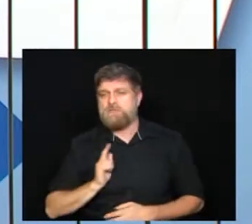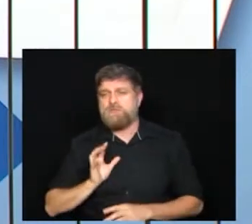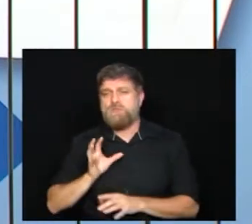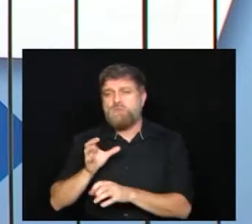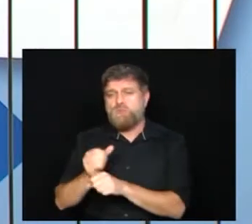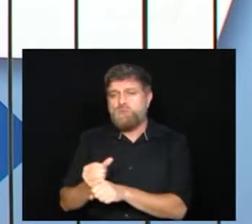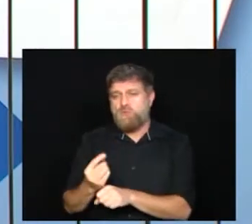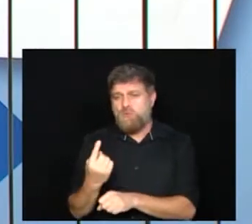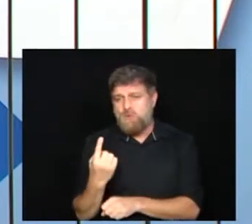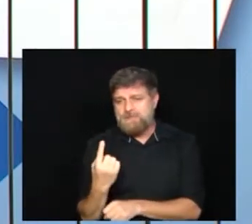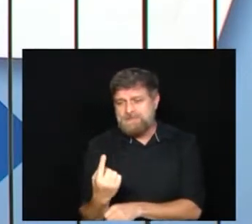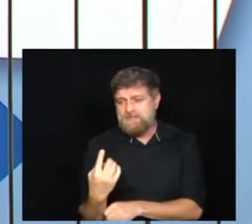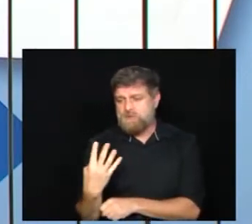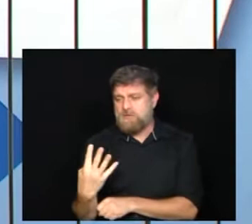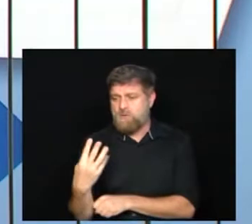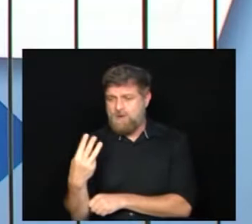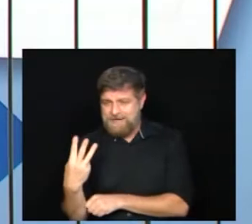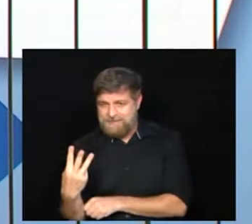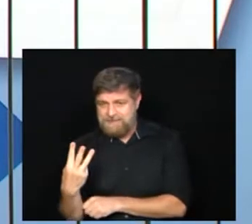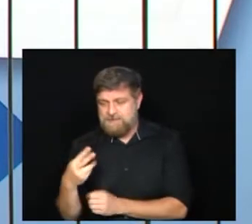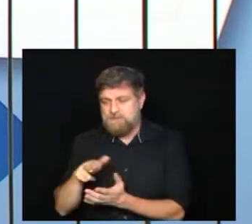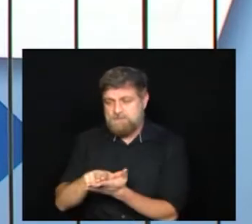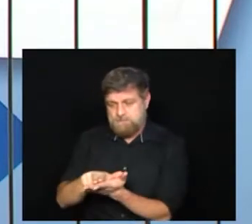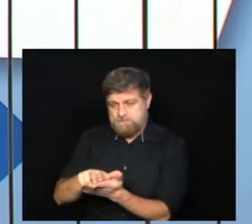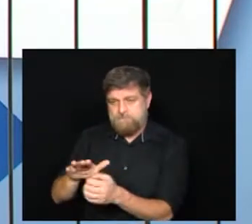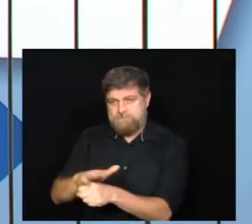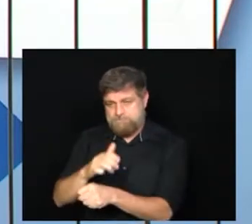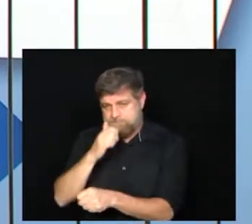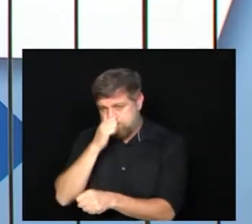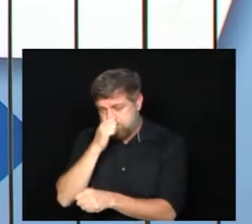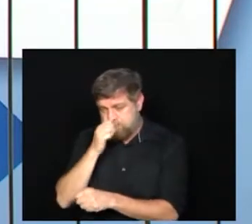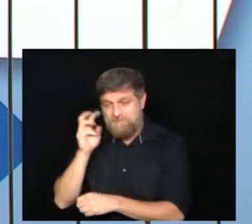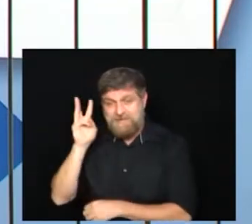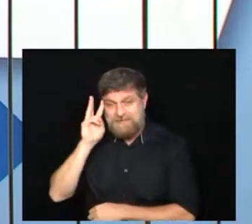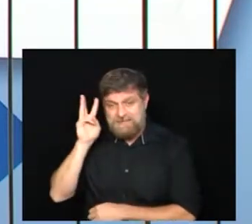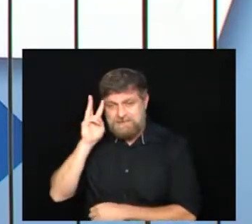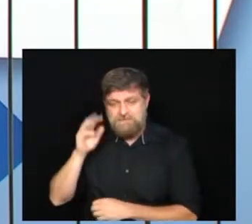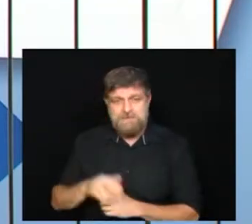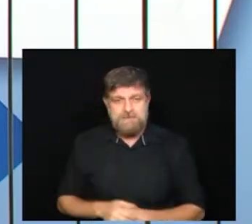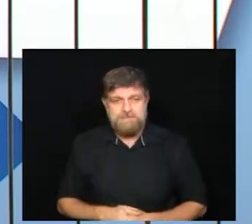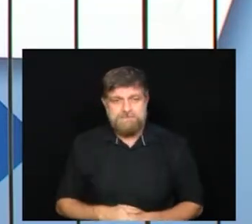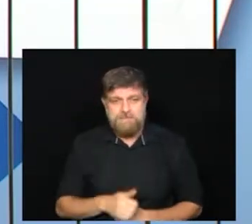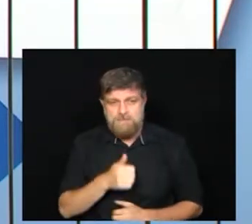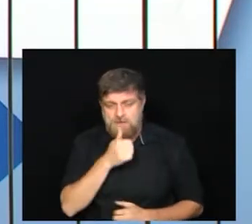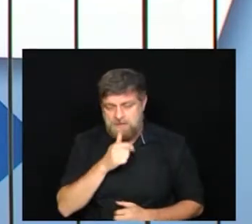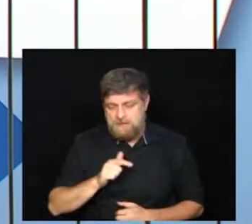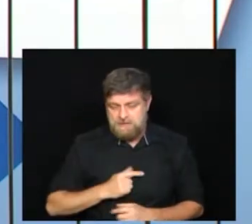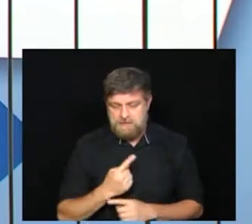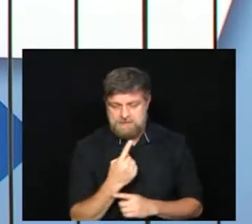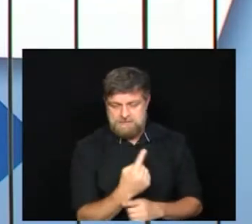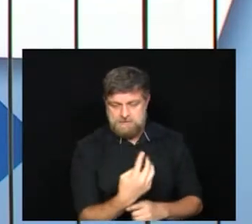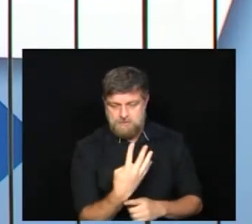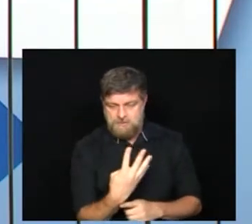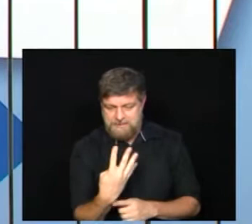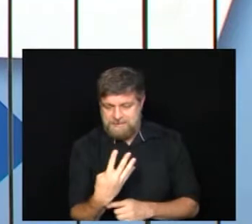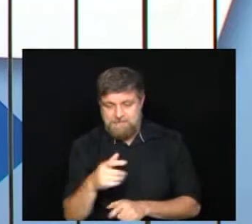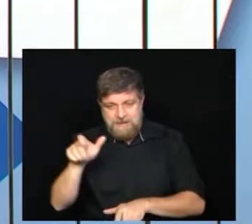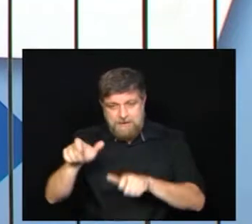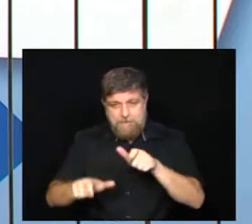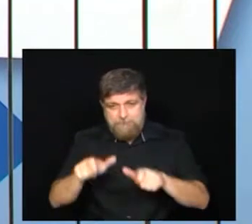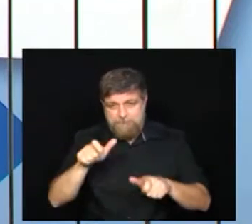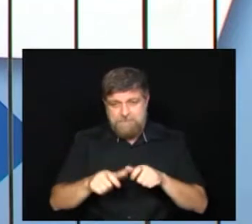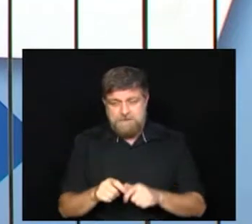tínhamos 143 ocupados nesta terça-feira e ainda 144